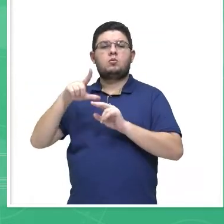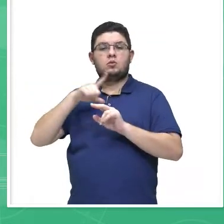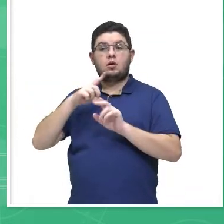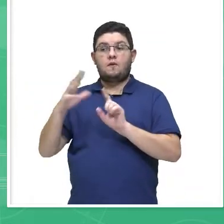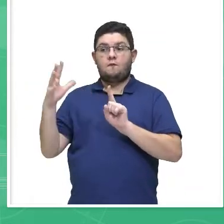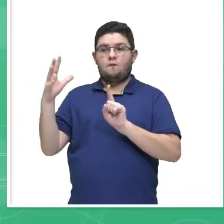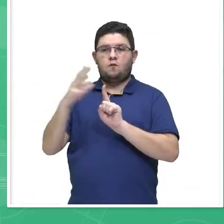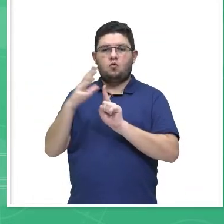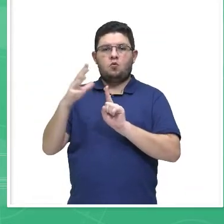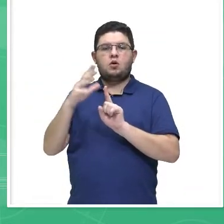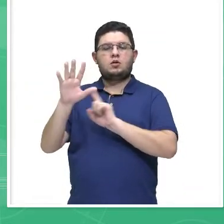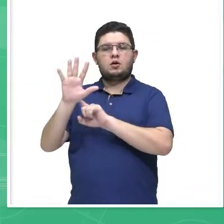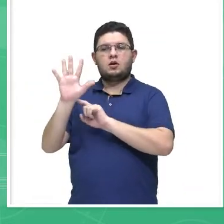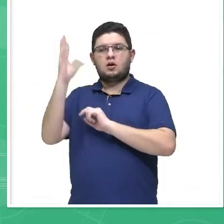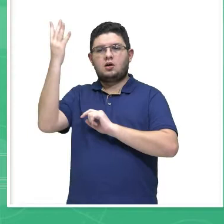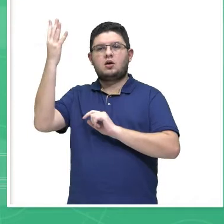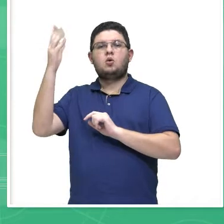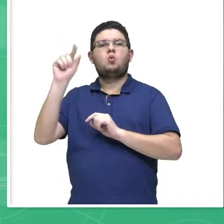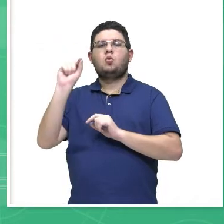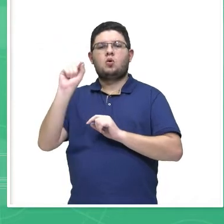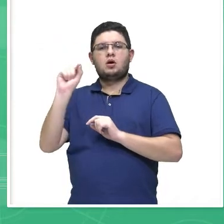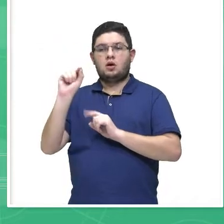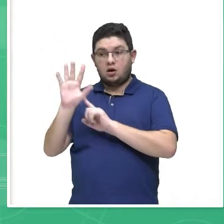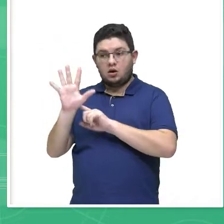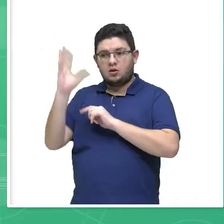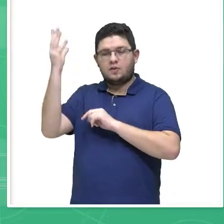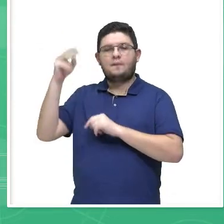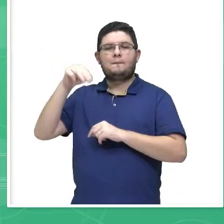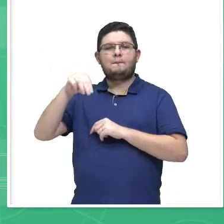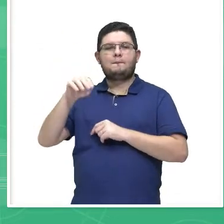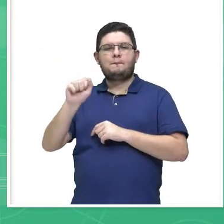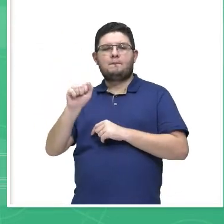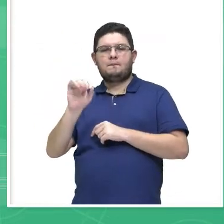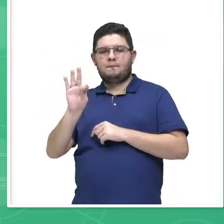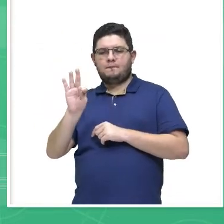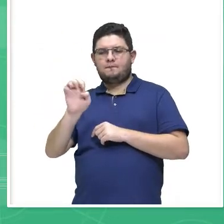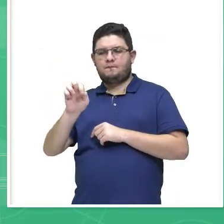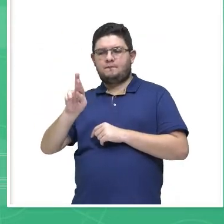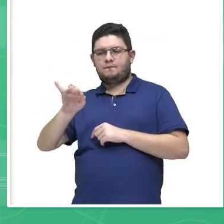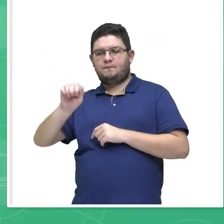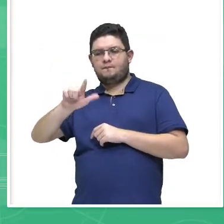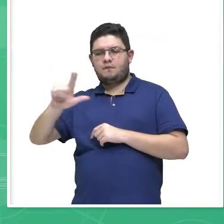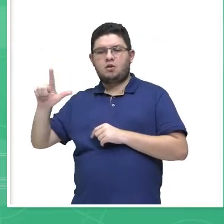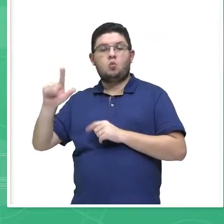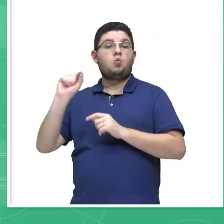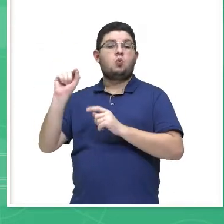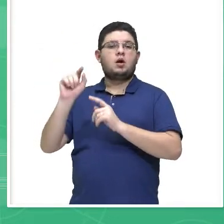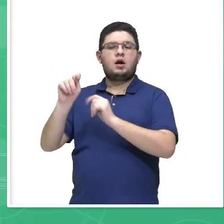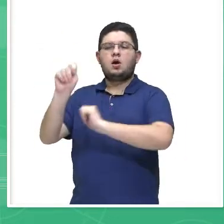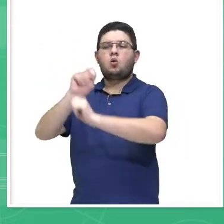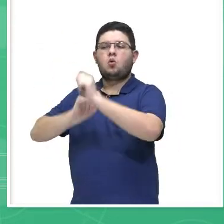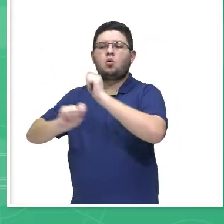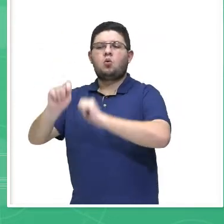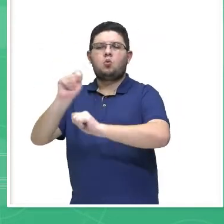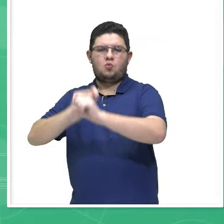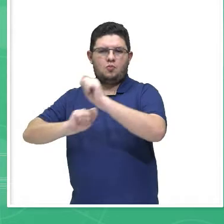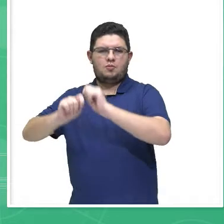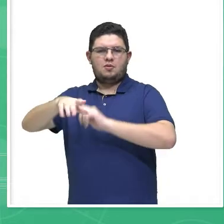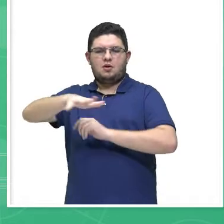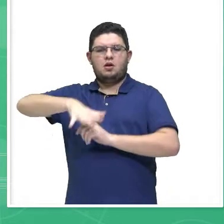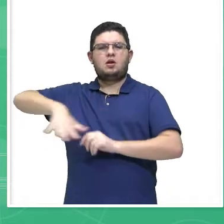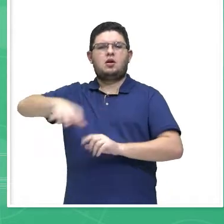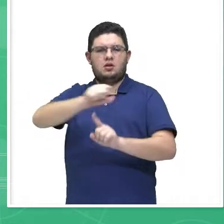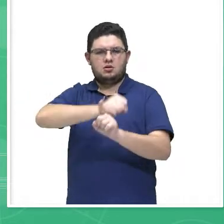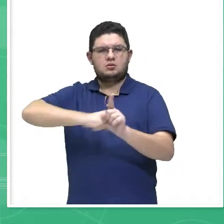realidade material, isto é, a situação econômica dos atores da sociedade